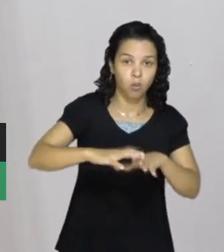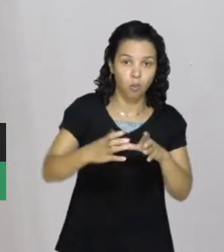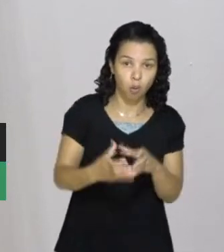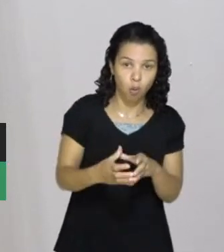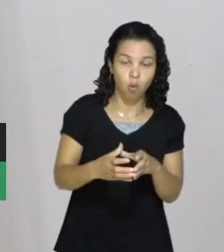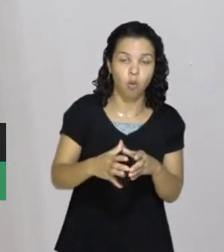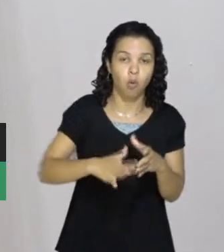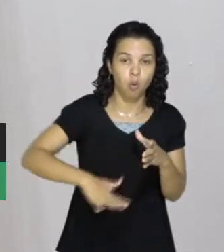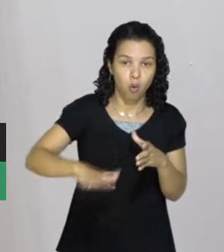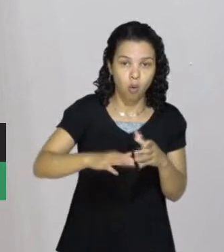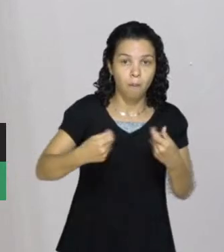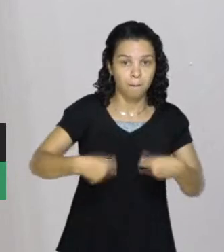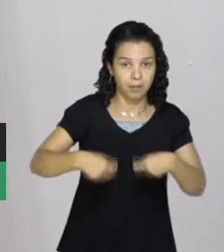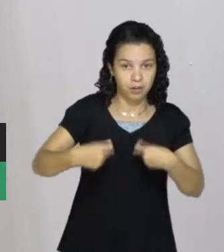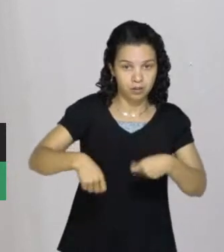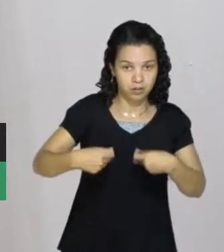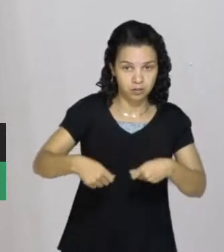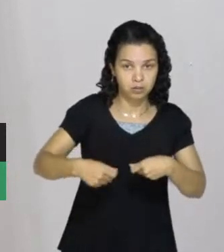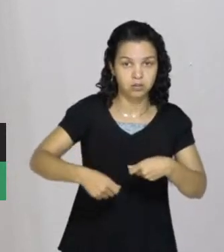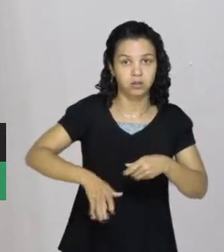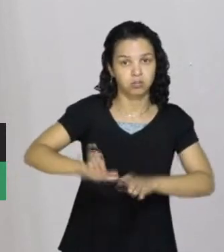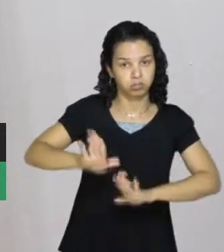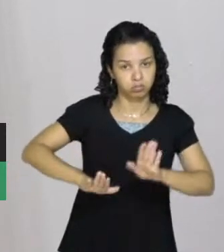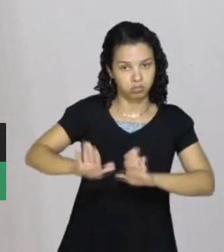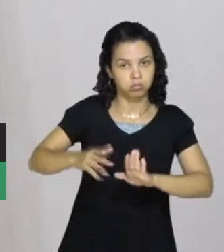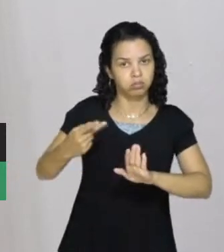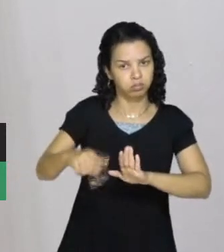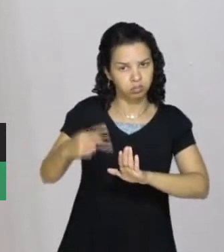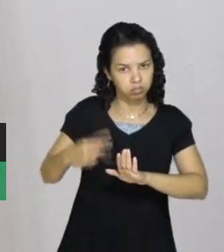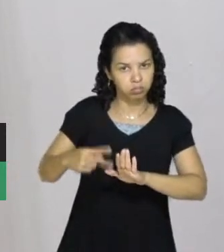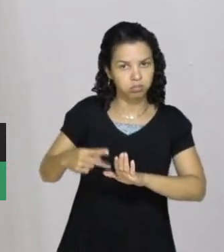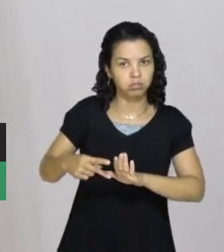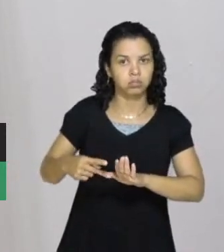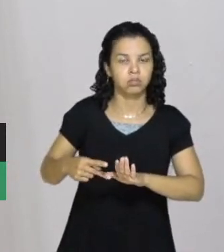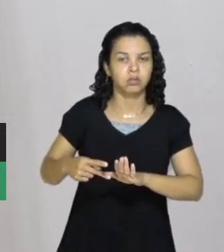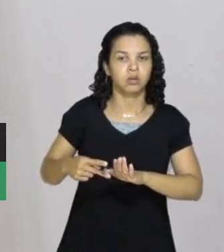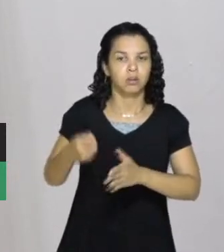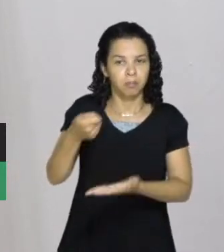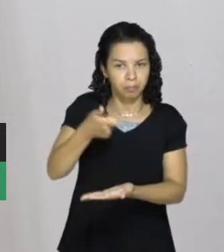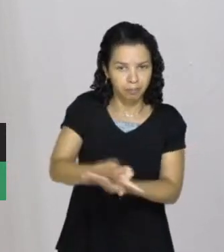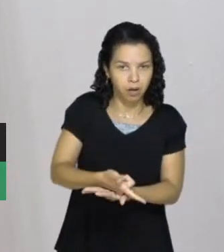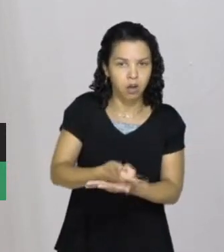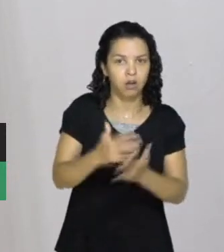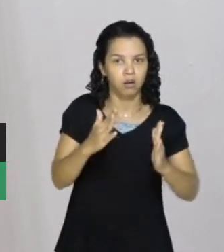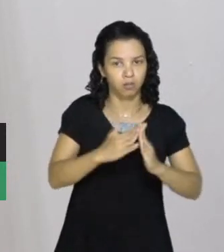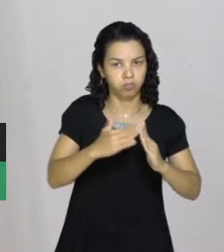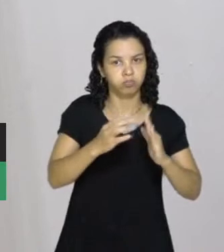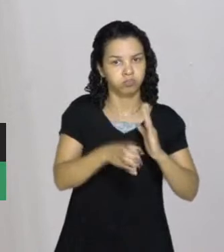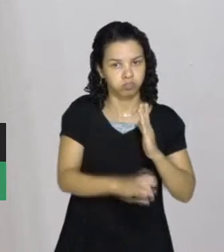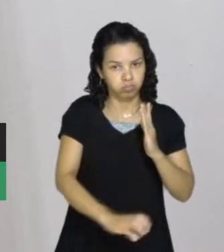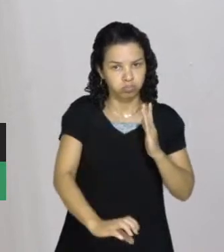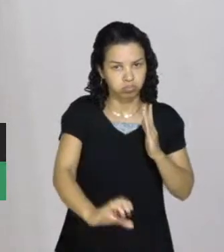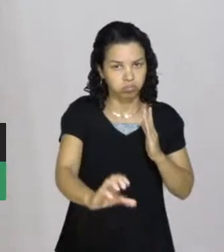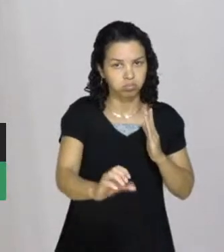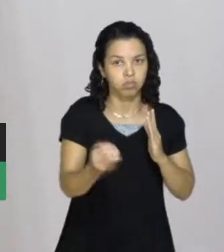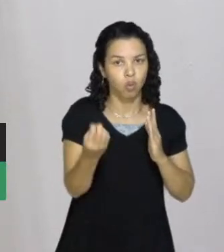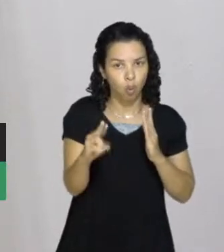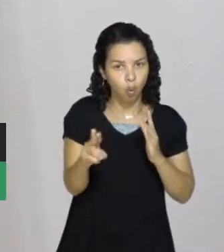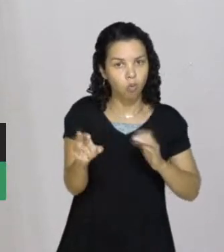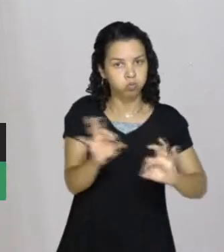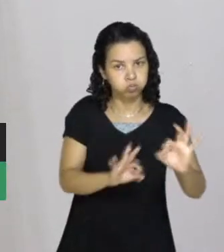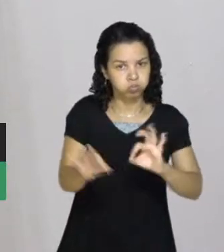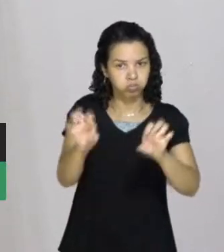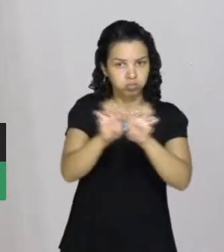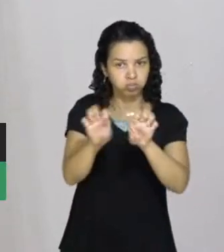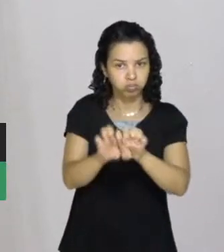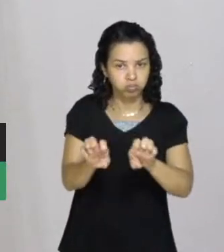concessão municipal de seus serviços de saneamento básico ou já estejam estruturando um